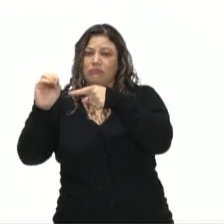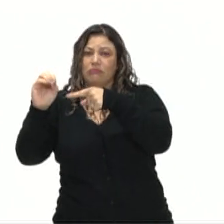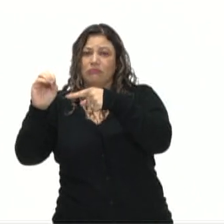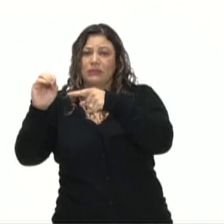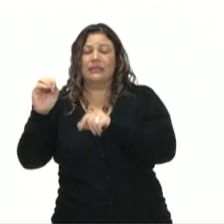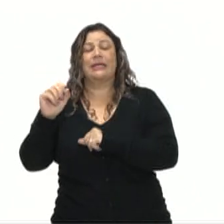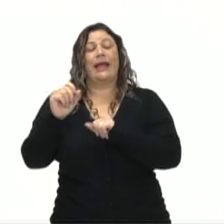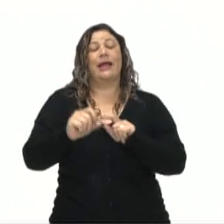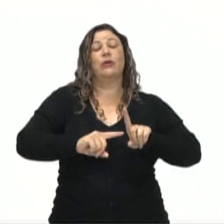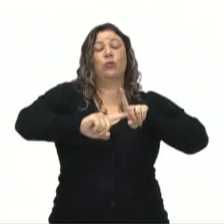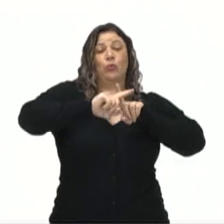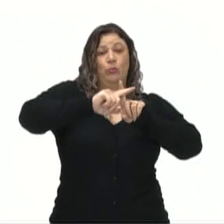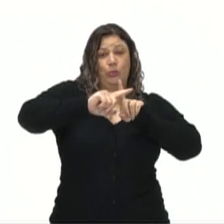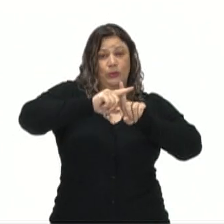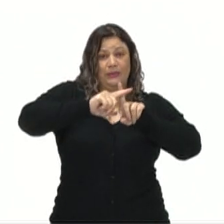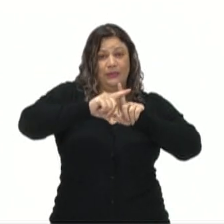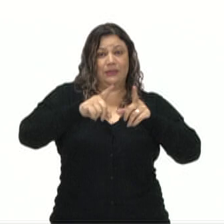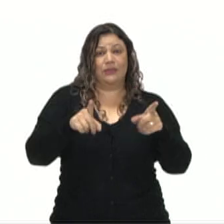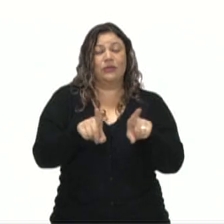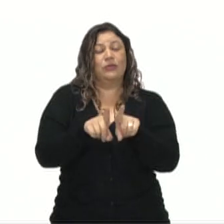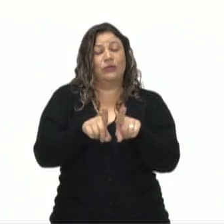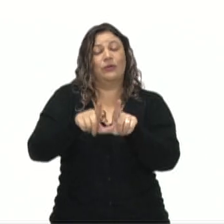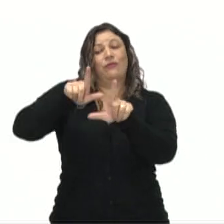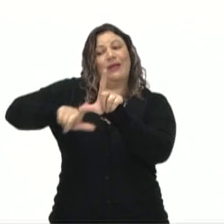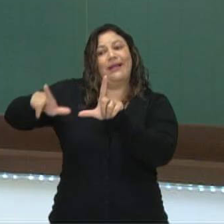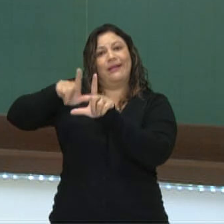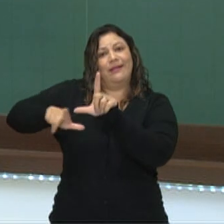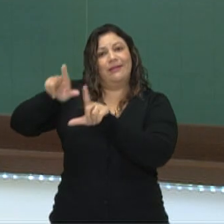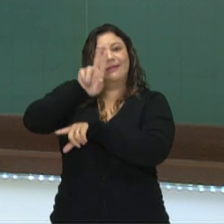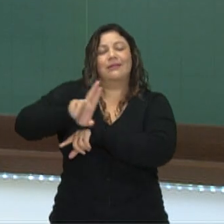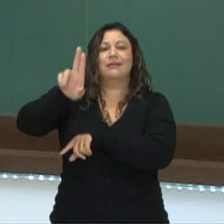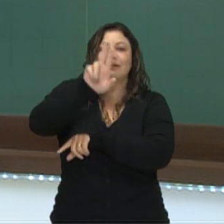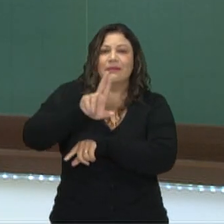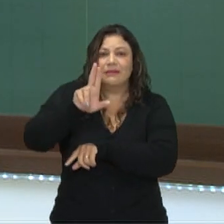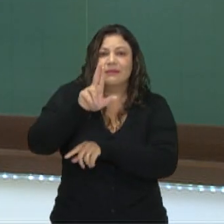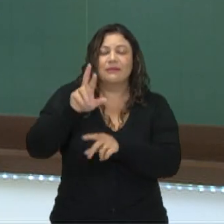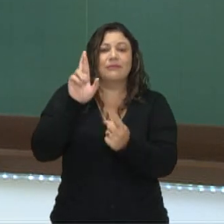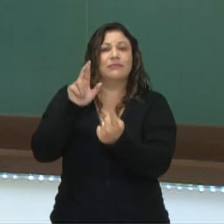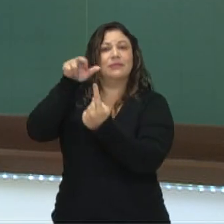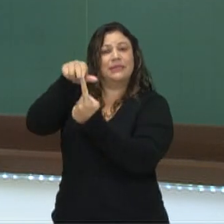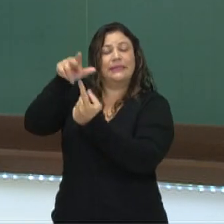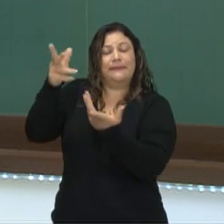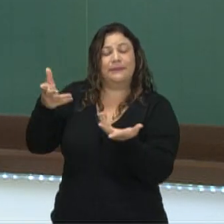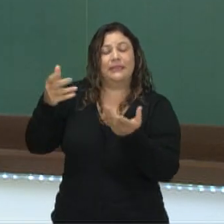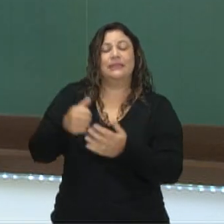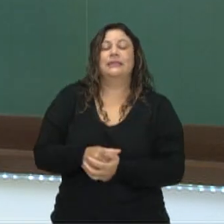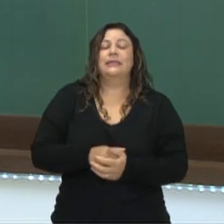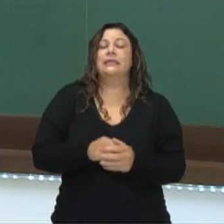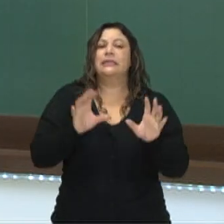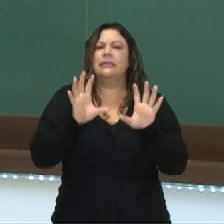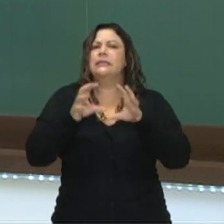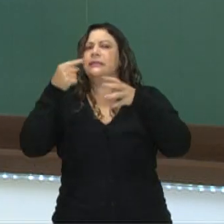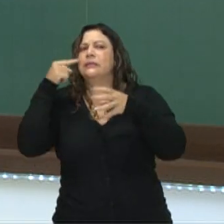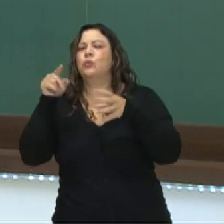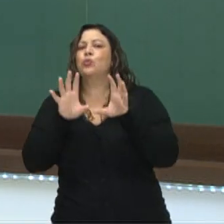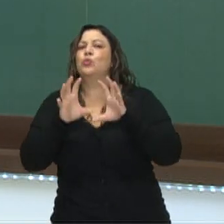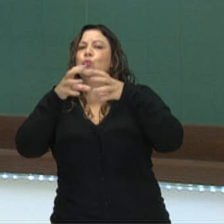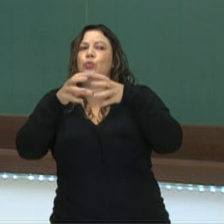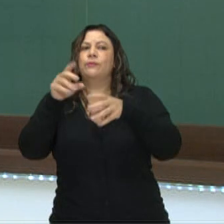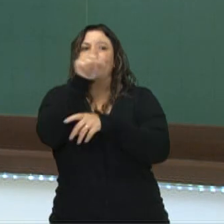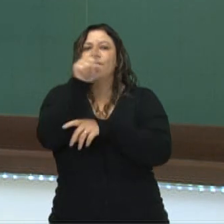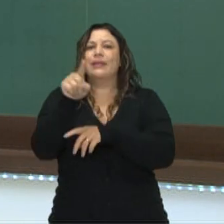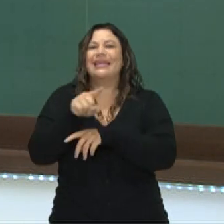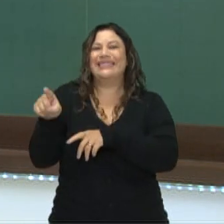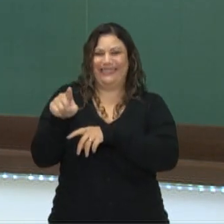números positivos. A letra que é utilizada para a representação formal desse conjunto é a letra Z